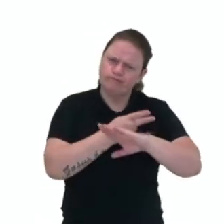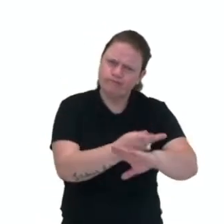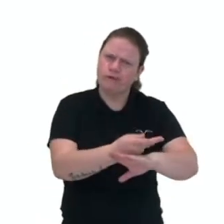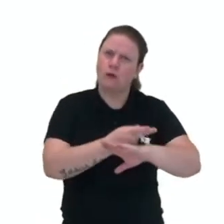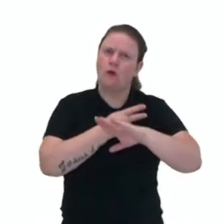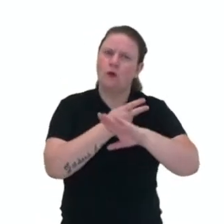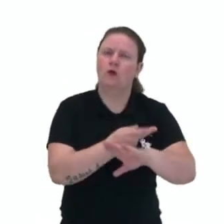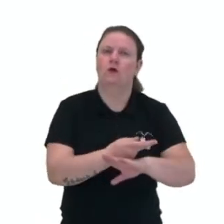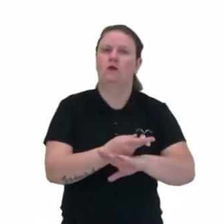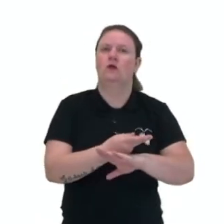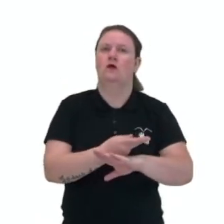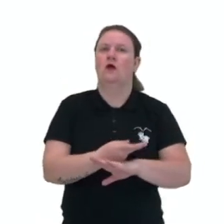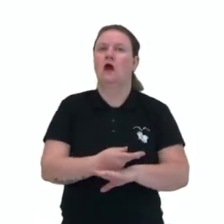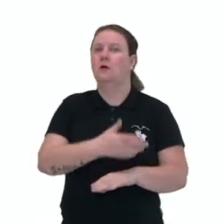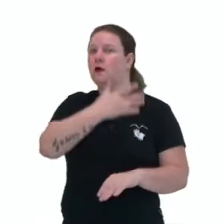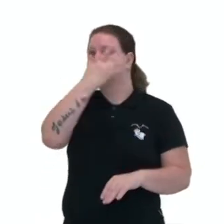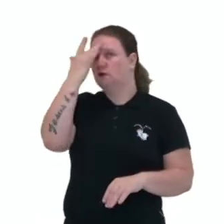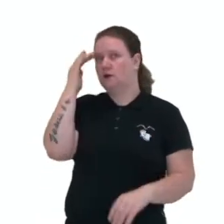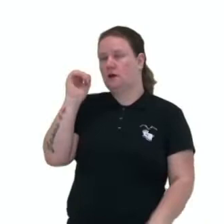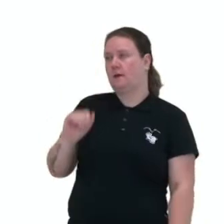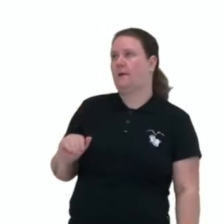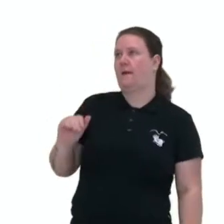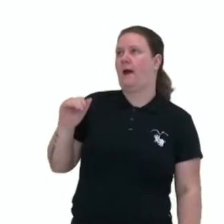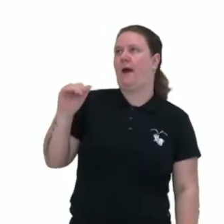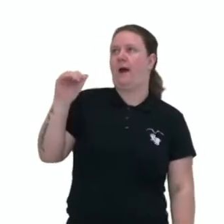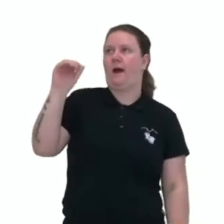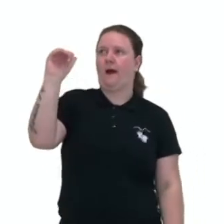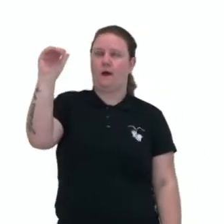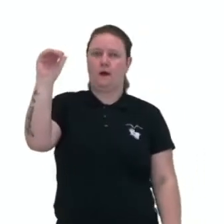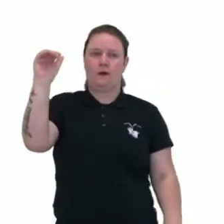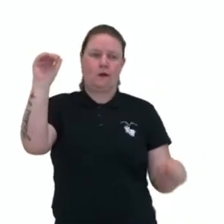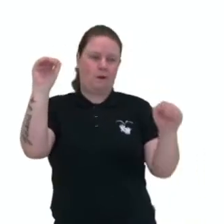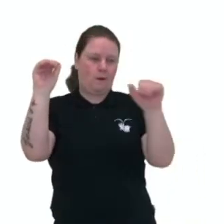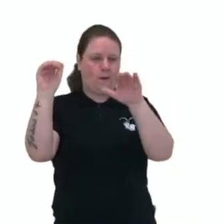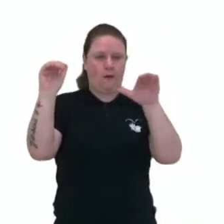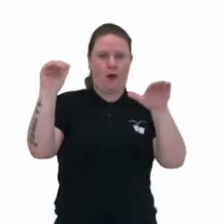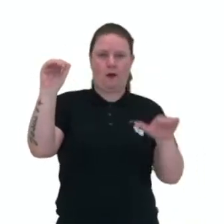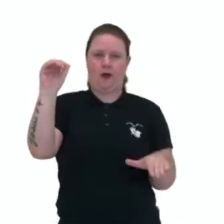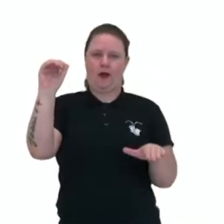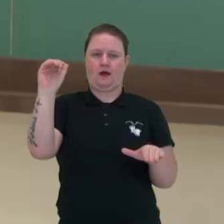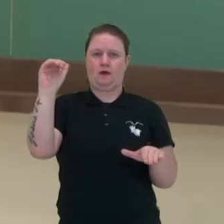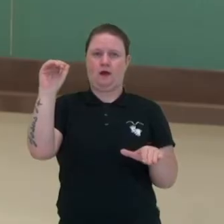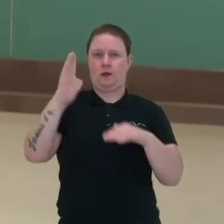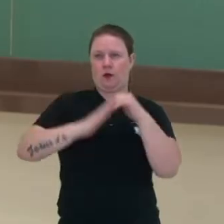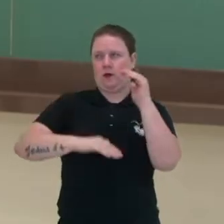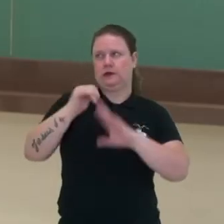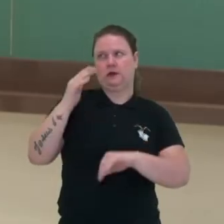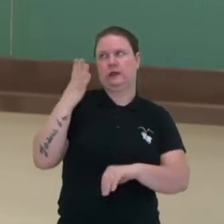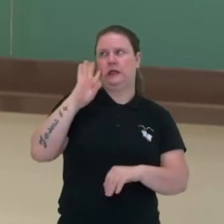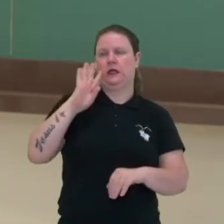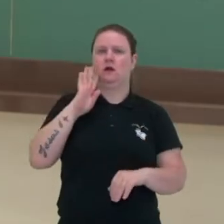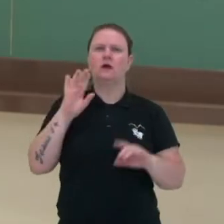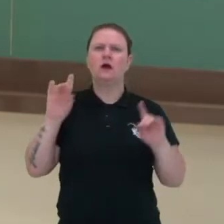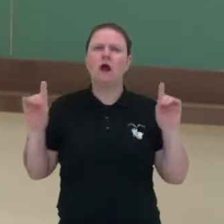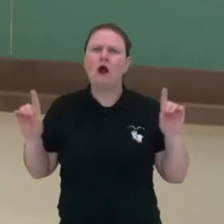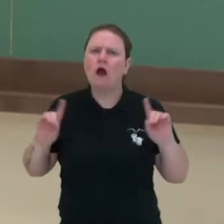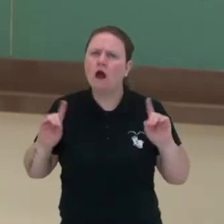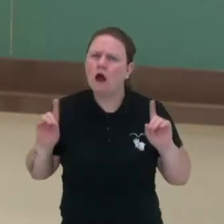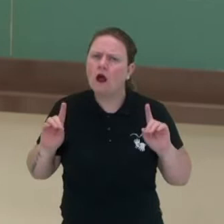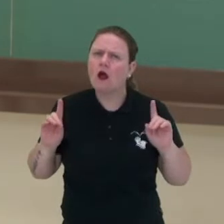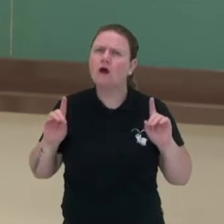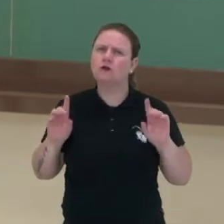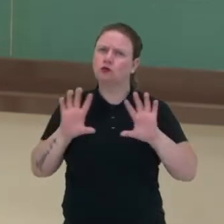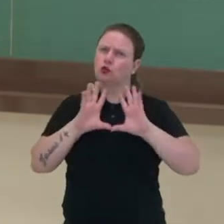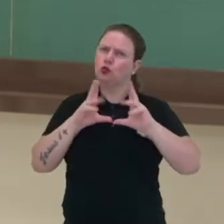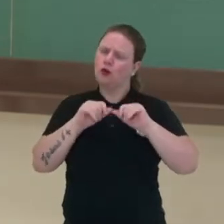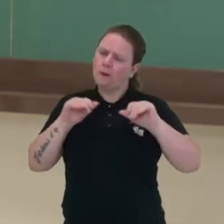ninguém mais, o que que ele está dizendo? Que não existe nenhuma profissão que seja indigna. Que não, ah, tal profissão não é legal. Claro, existem profissões